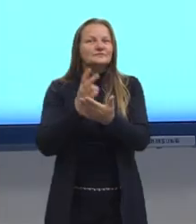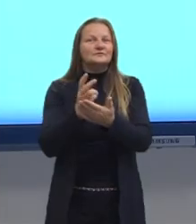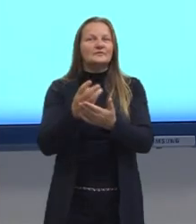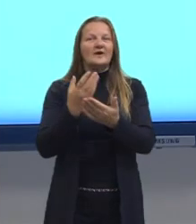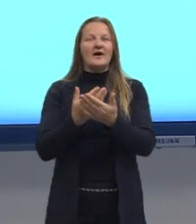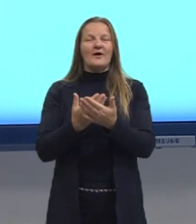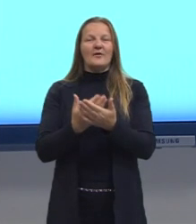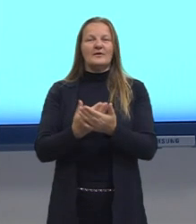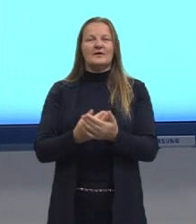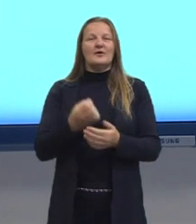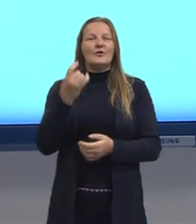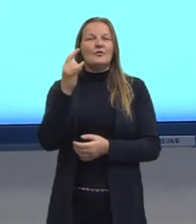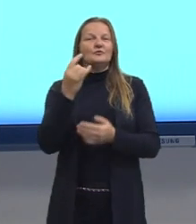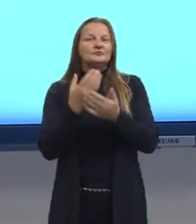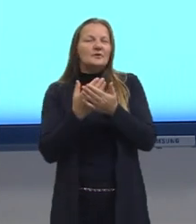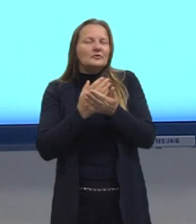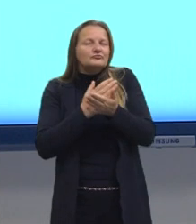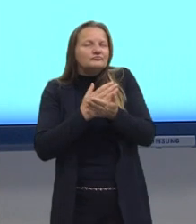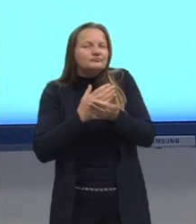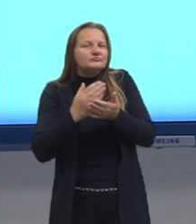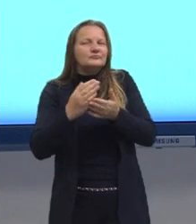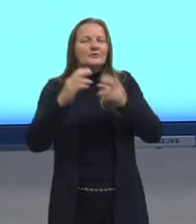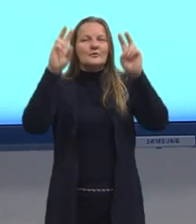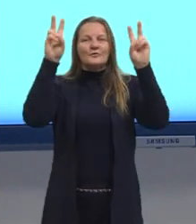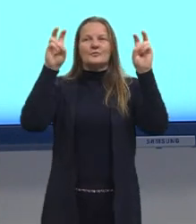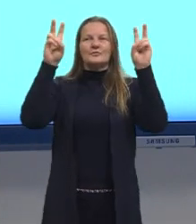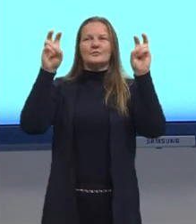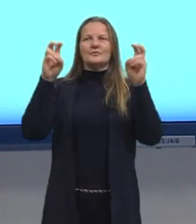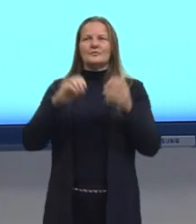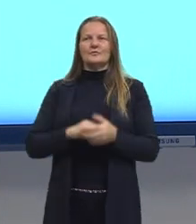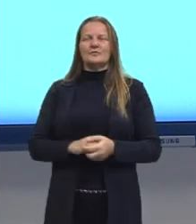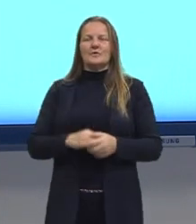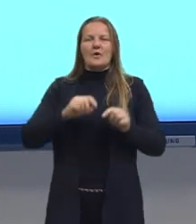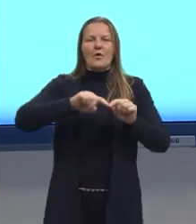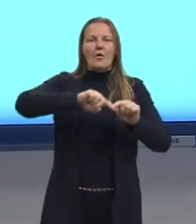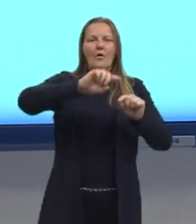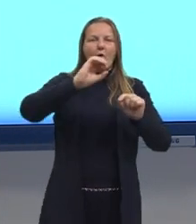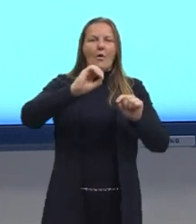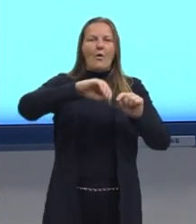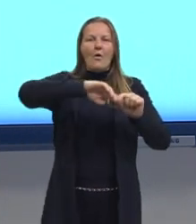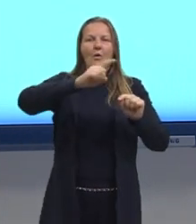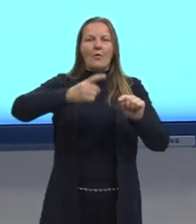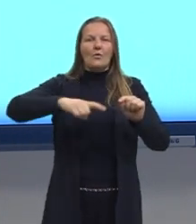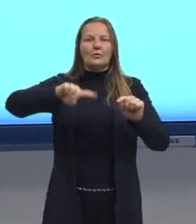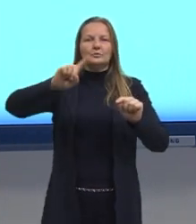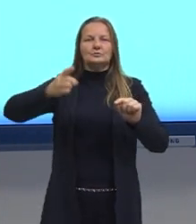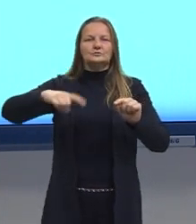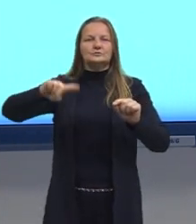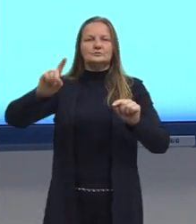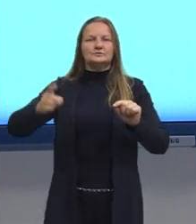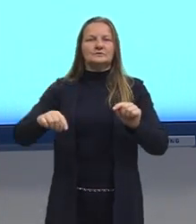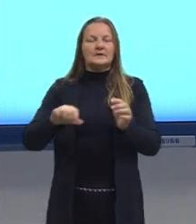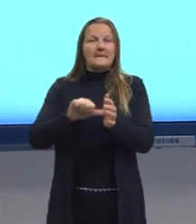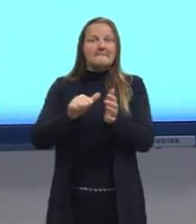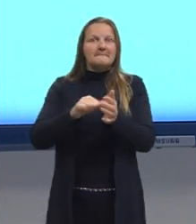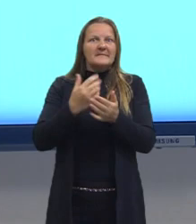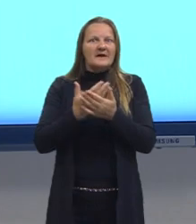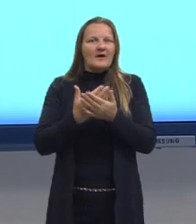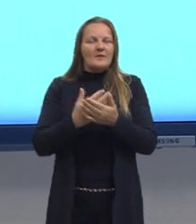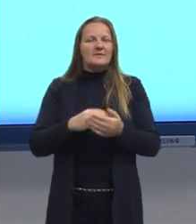última aula a gente começou a introduzir a temática de ondulatória né a nossa primeira aula então